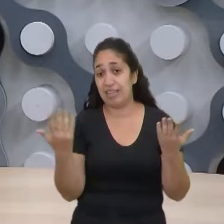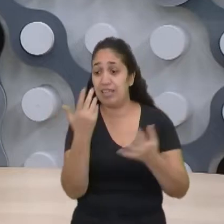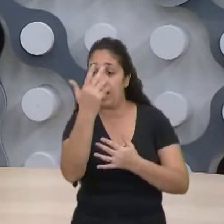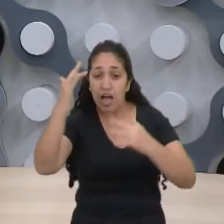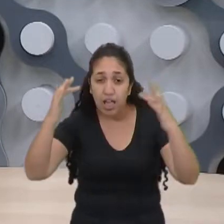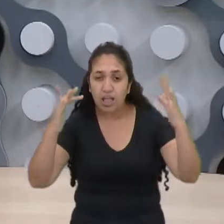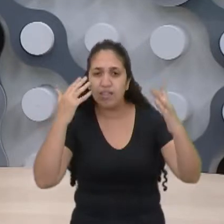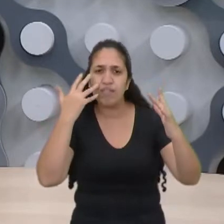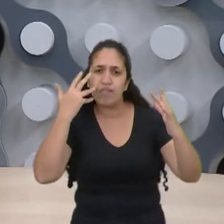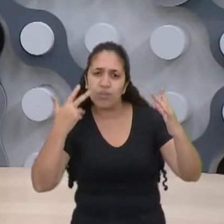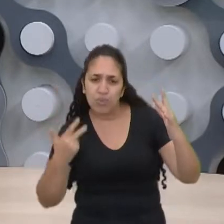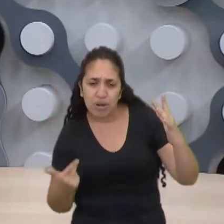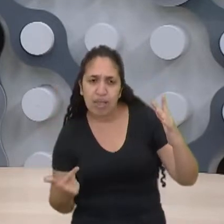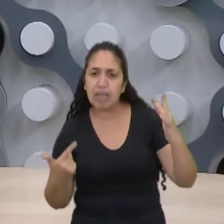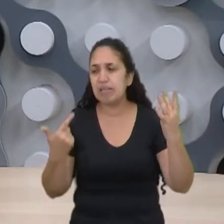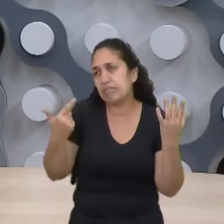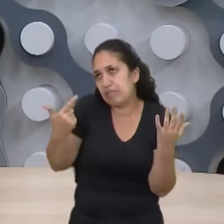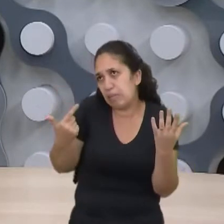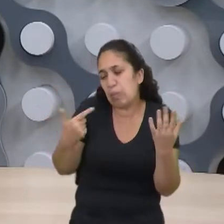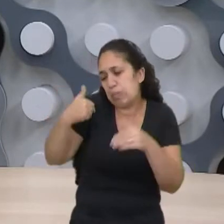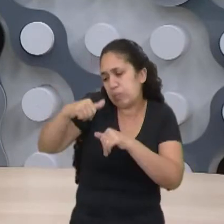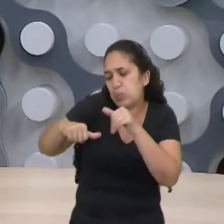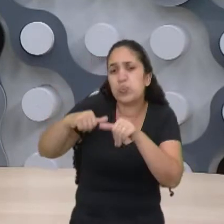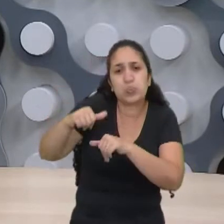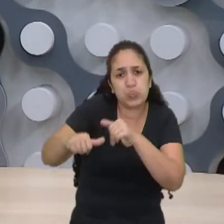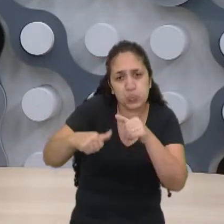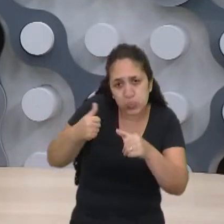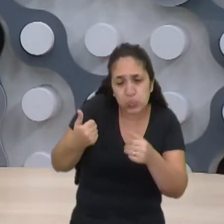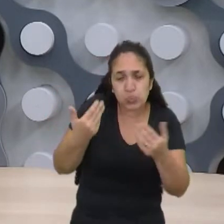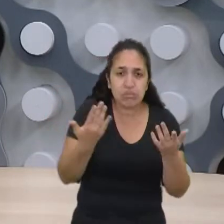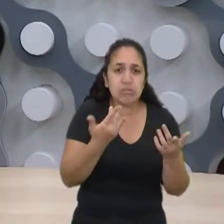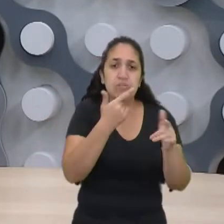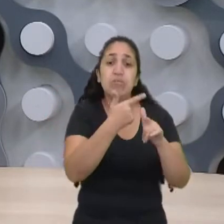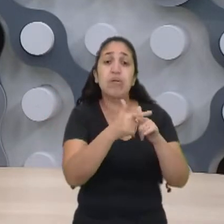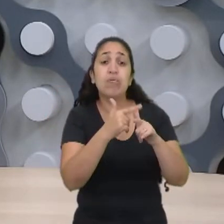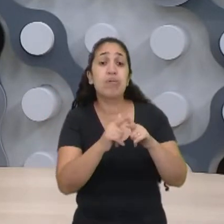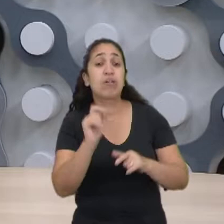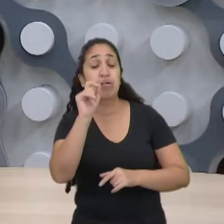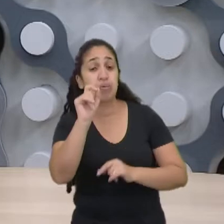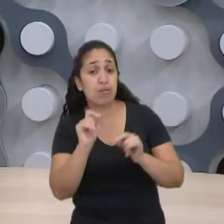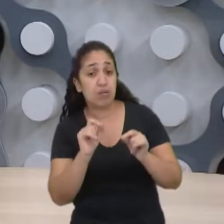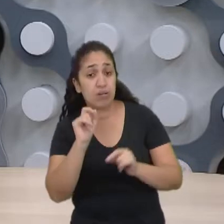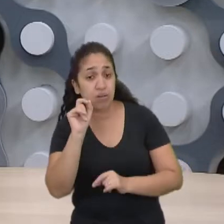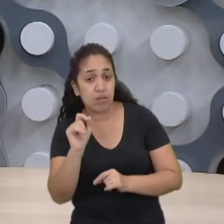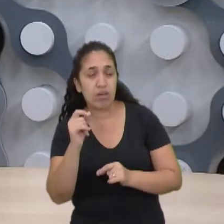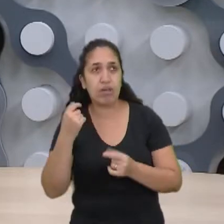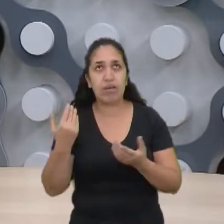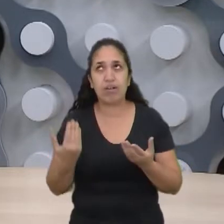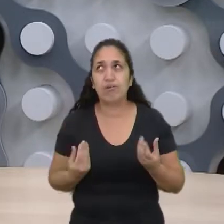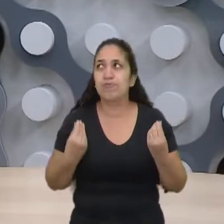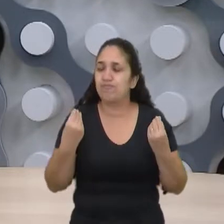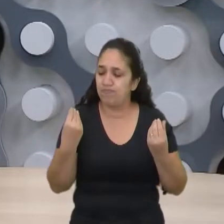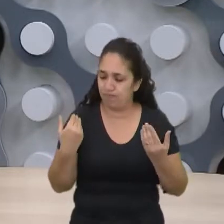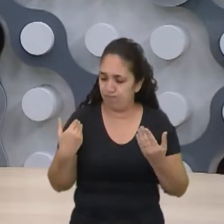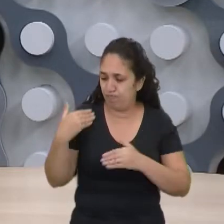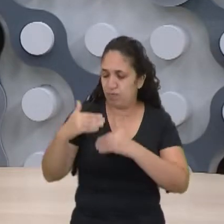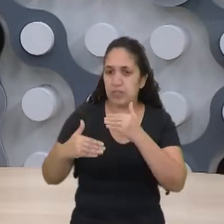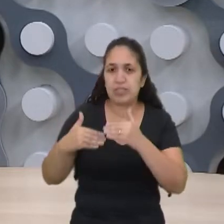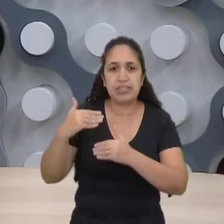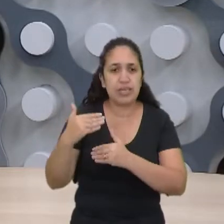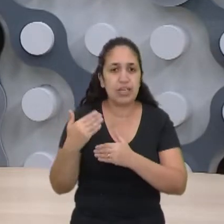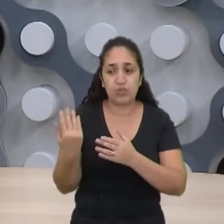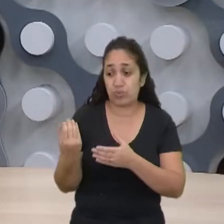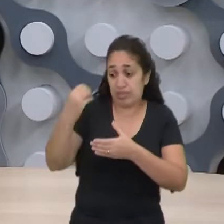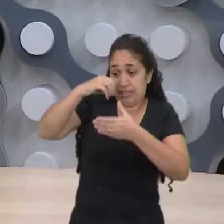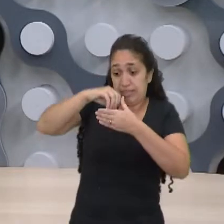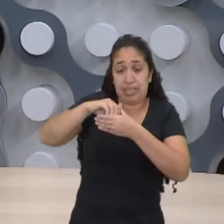né, acaba, né, efetuando, né? Pode ser aí problemas, né, em relação ao processo endógenos, né, que nós